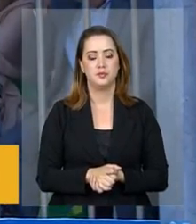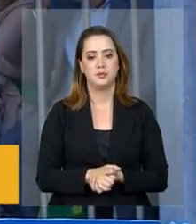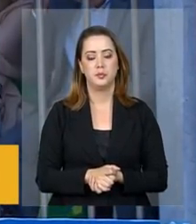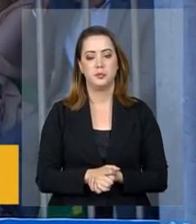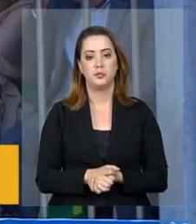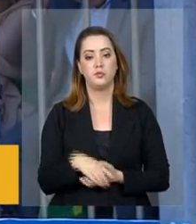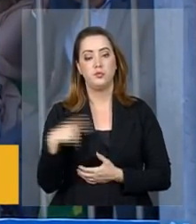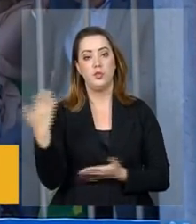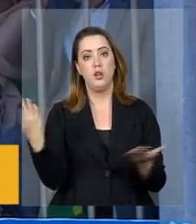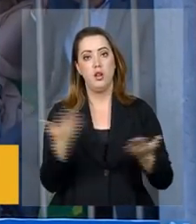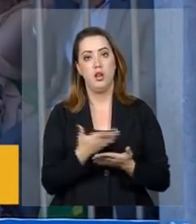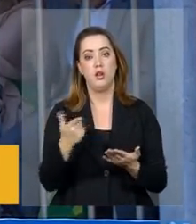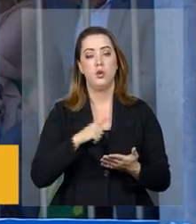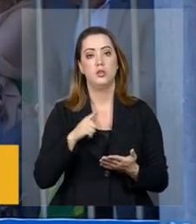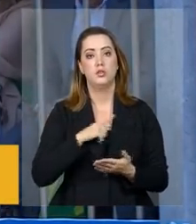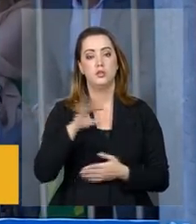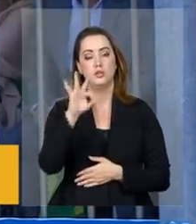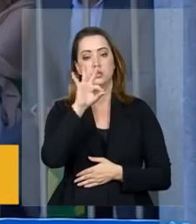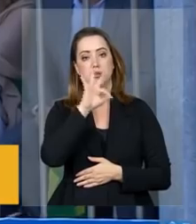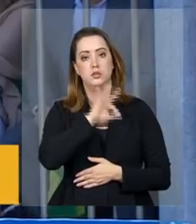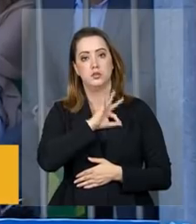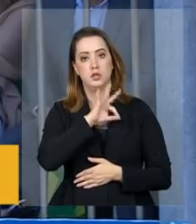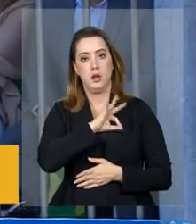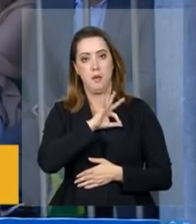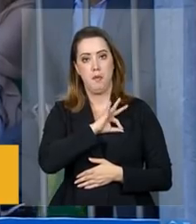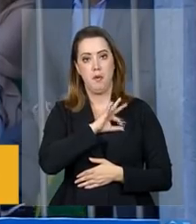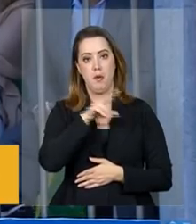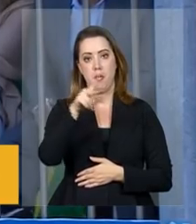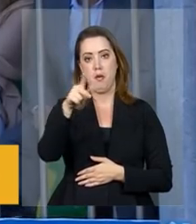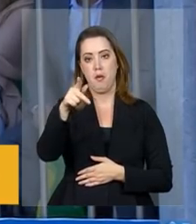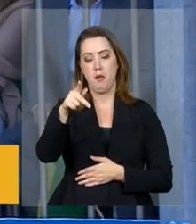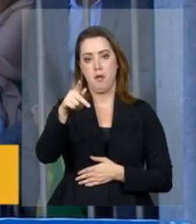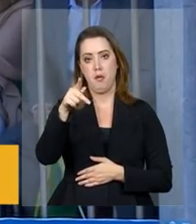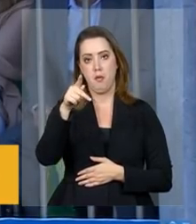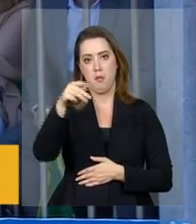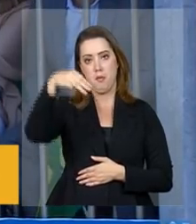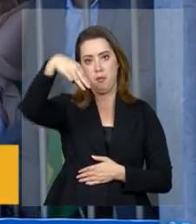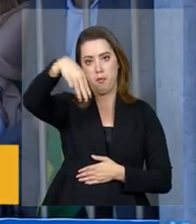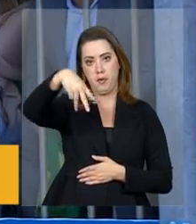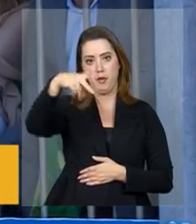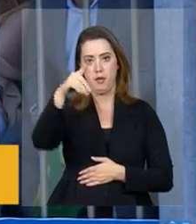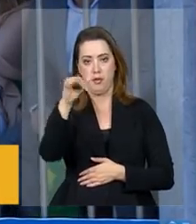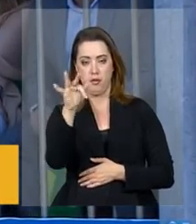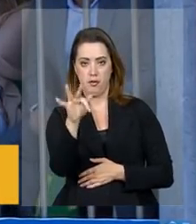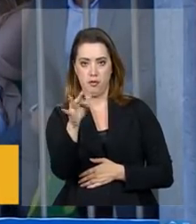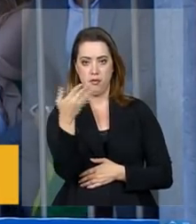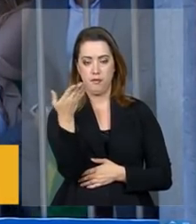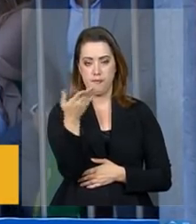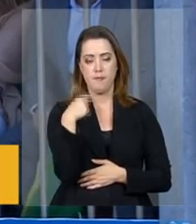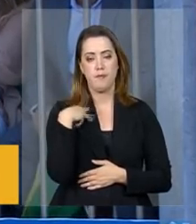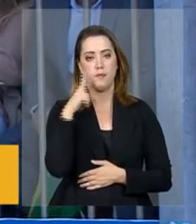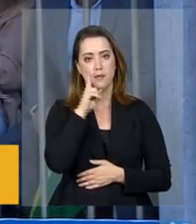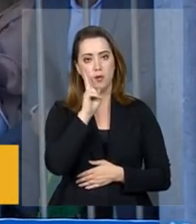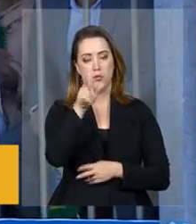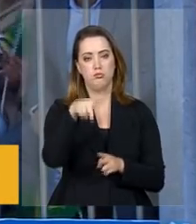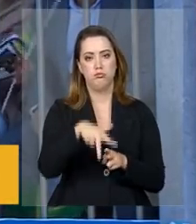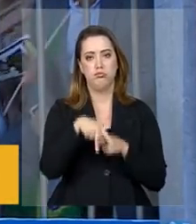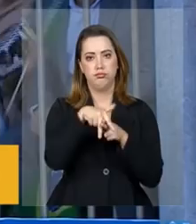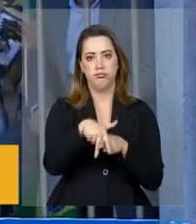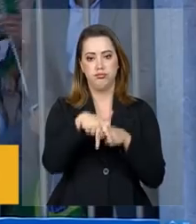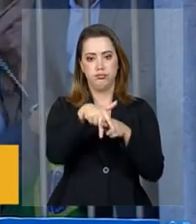E agora será a polícia montada do Distrito Federal, aqui da PMDF, né, Coronel Demucci? Isso, nós temos